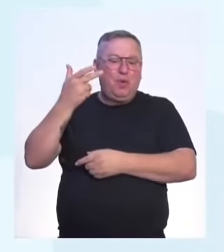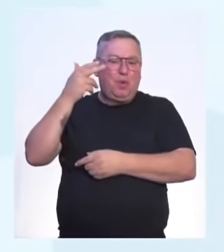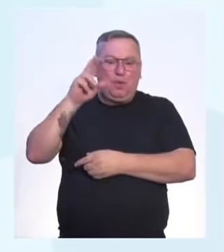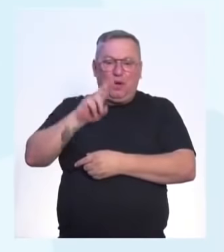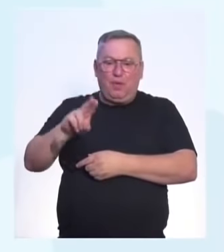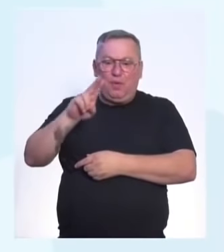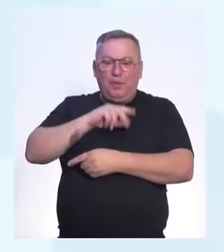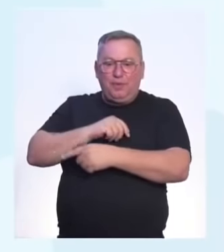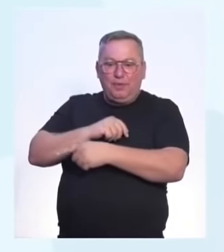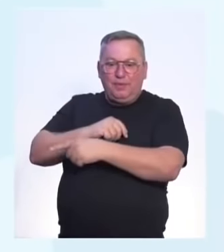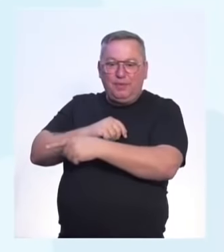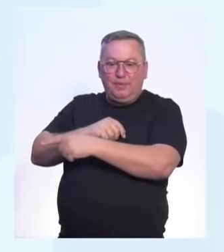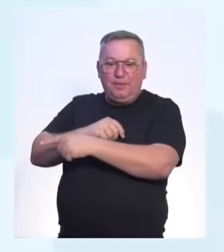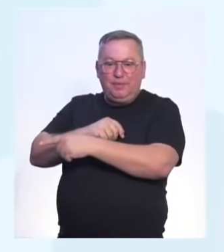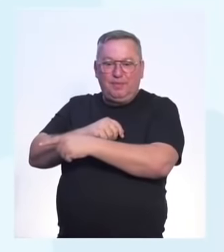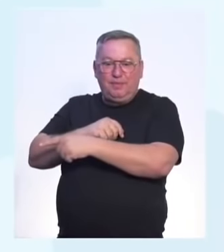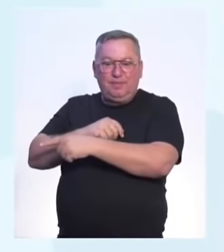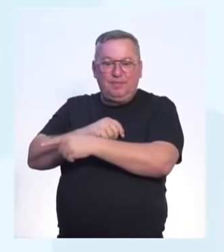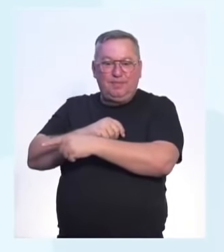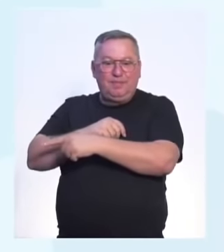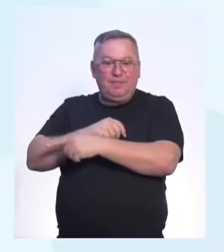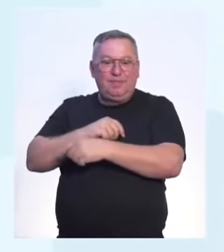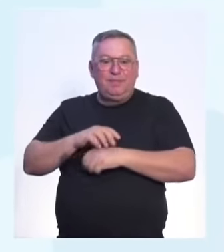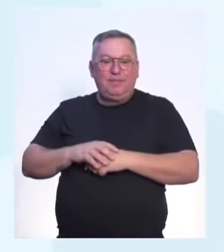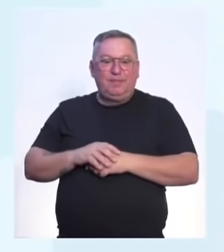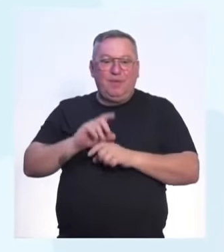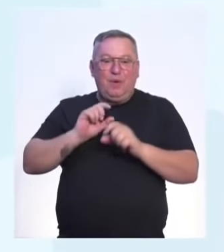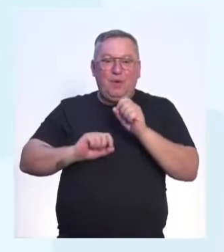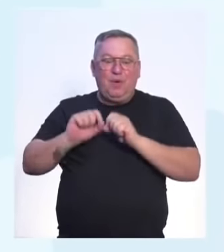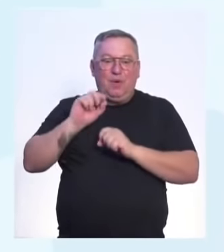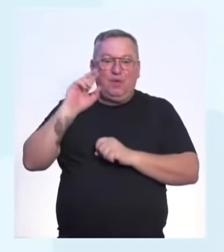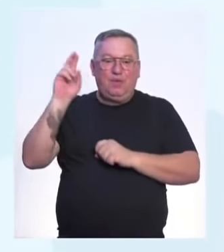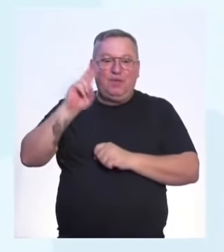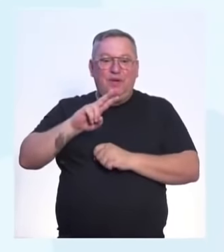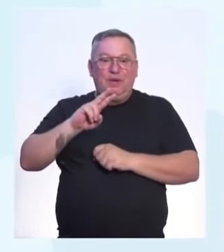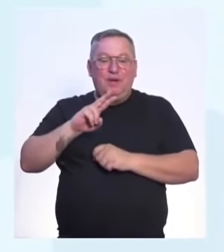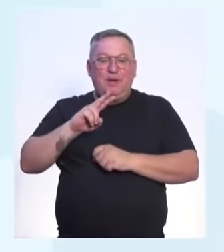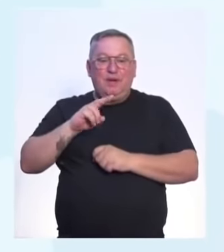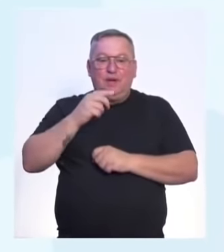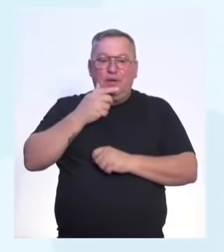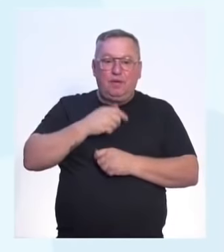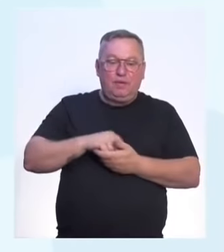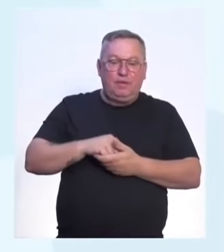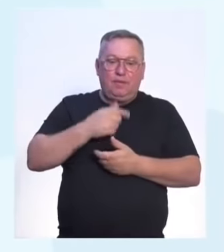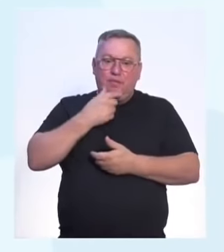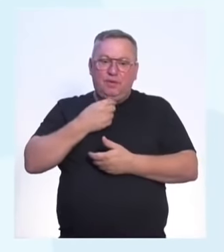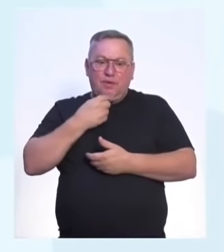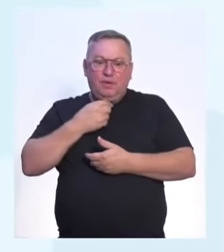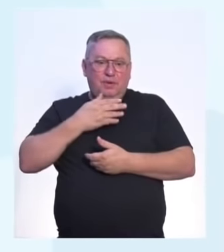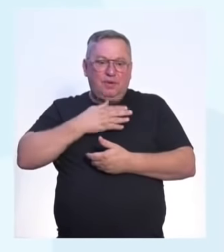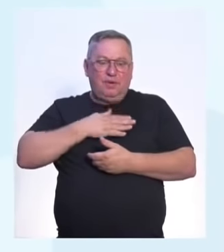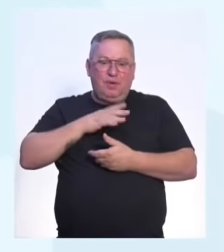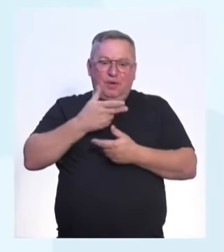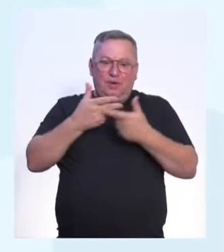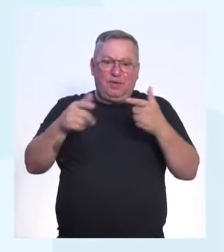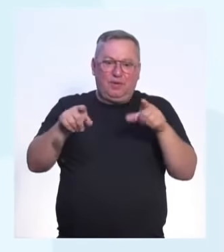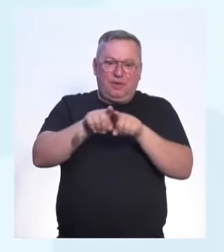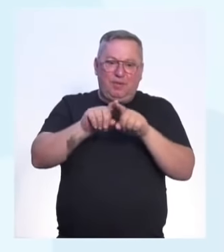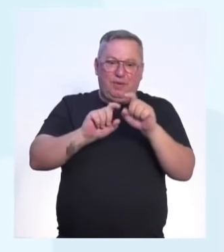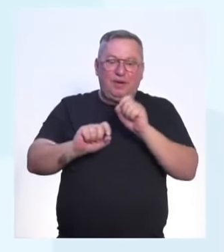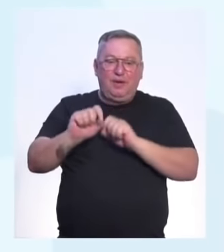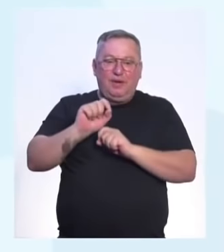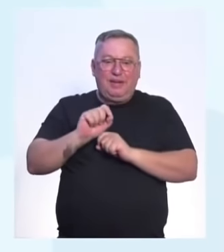muito usual para a gente, né? Moleque, né? Homens, os meninos, né? Os meninos não gostam muito desses objetos, não,